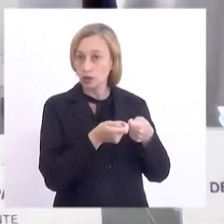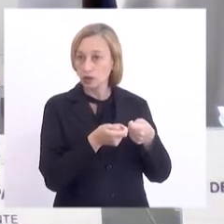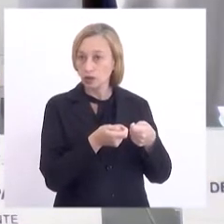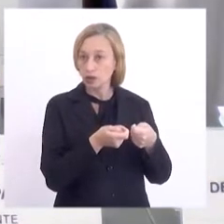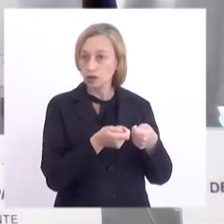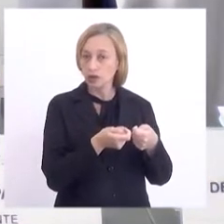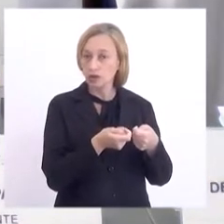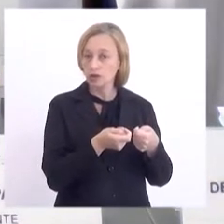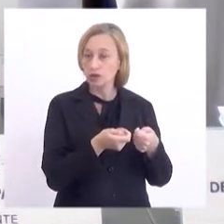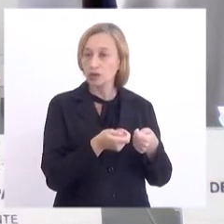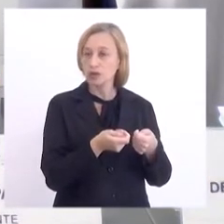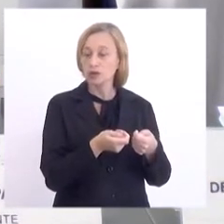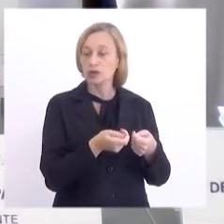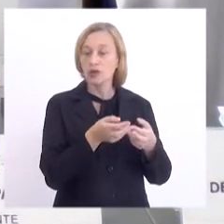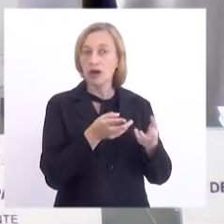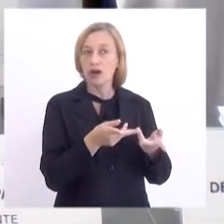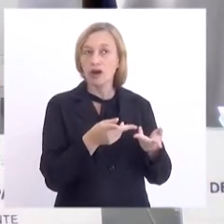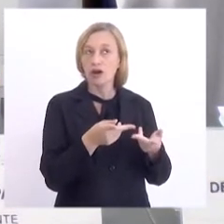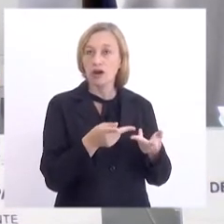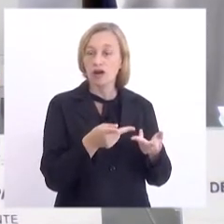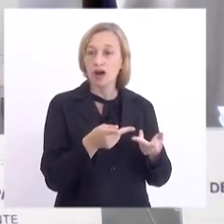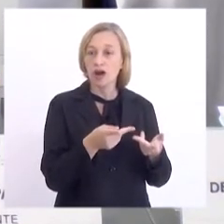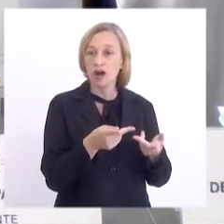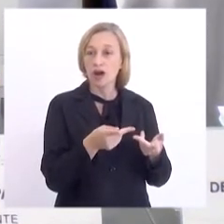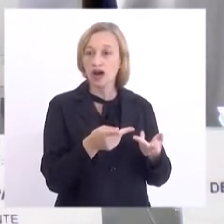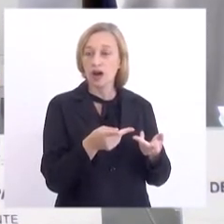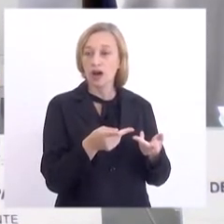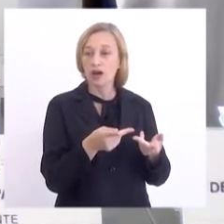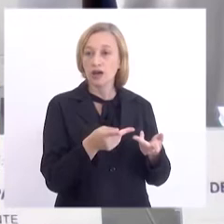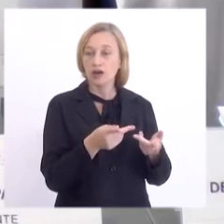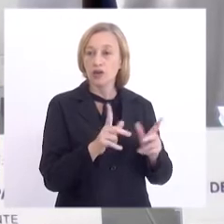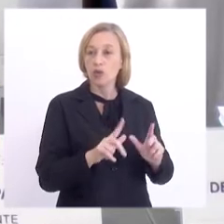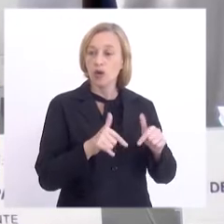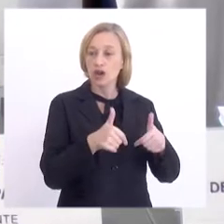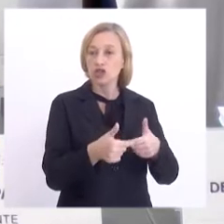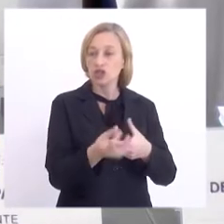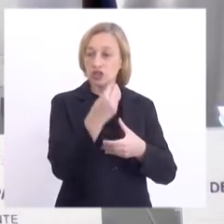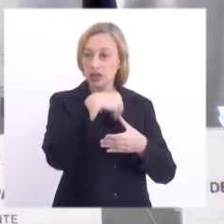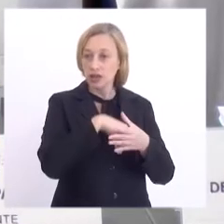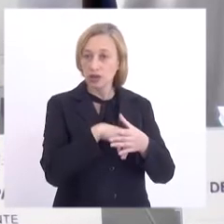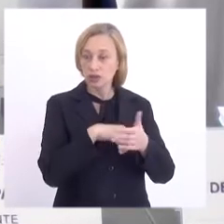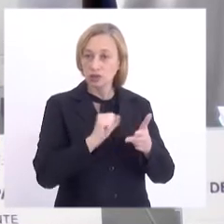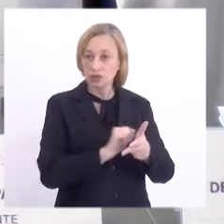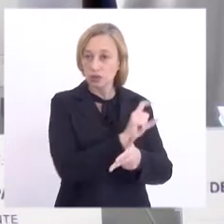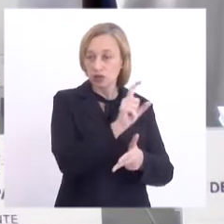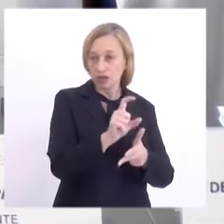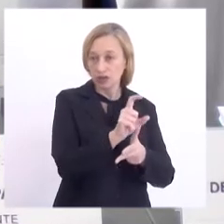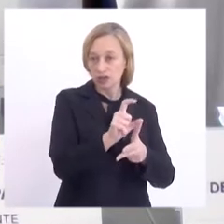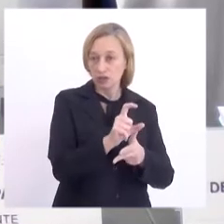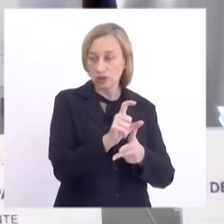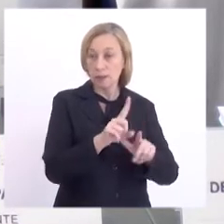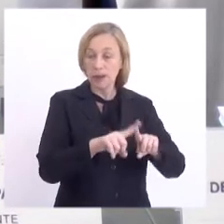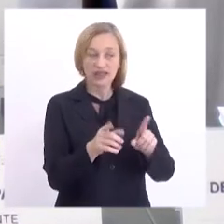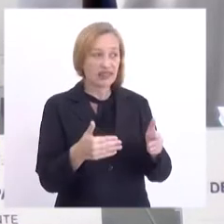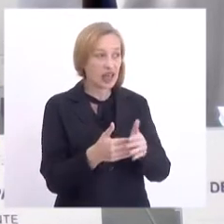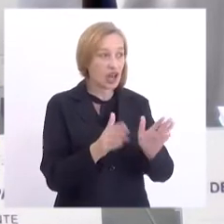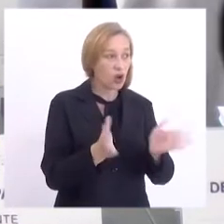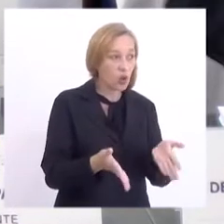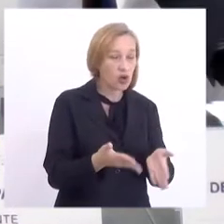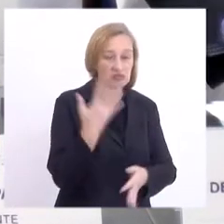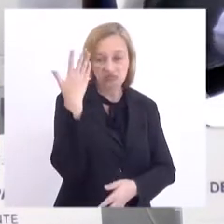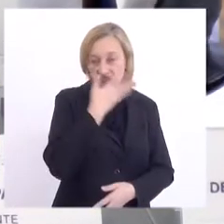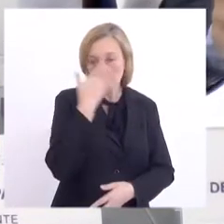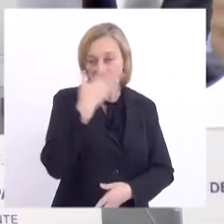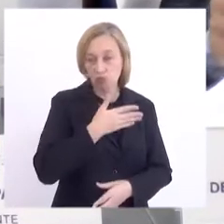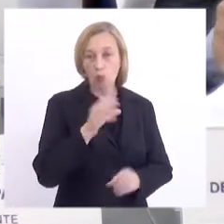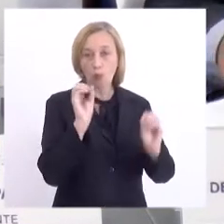no que dissesse a respeito à atuação interna do Poder Executivo mas que até agora que eu tenha